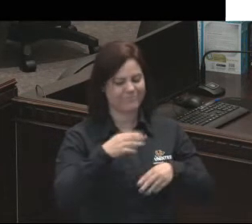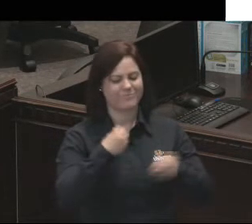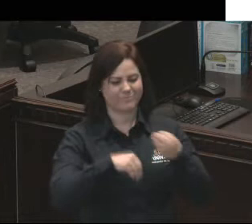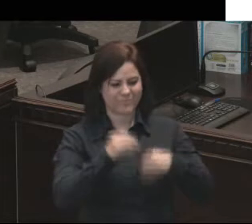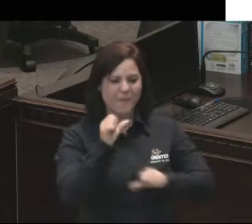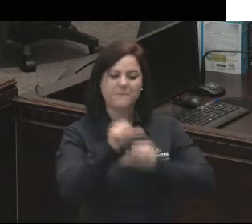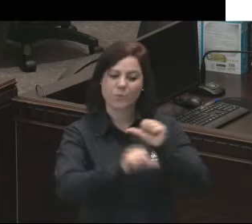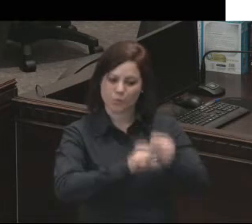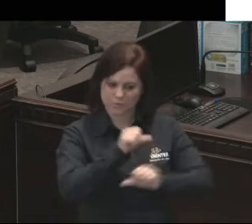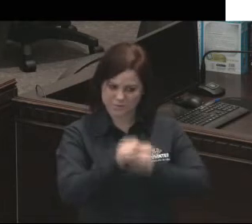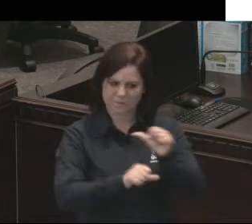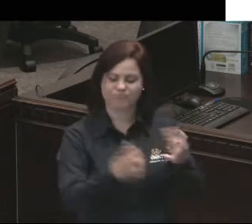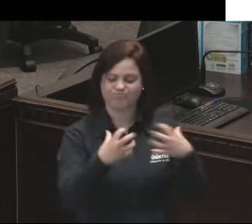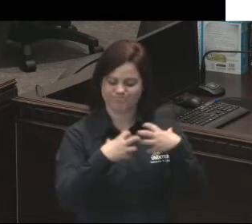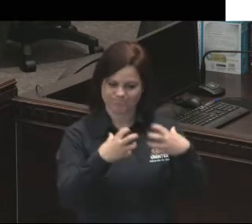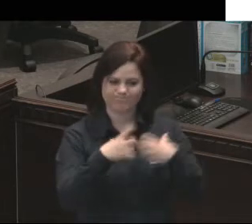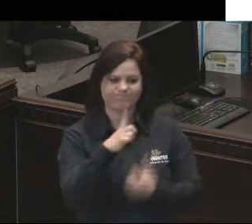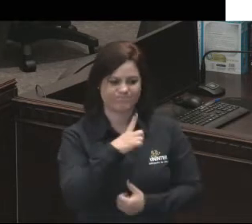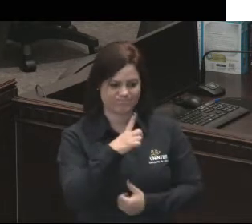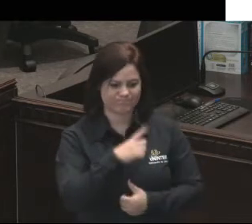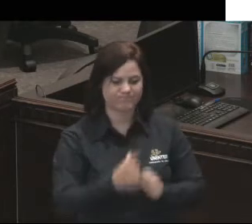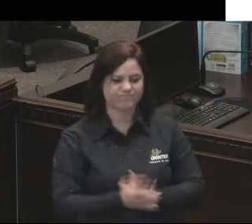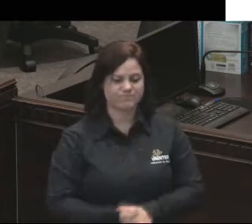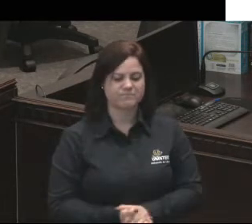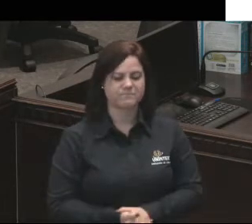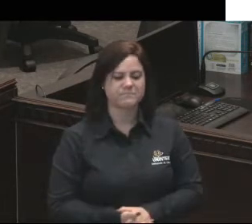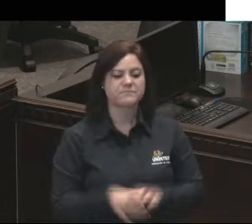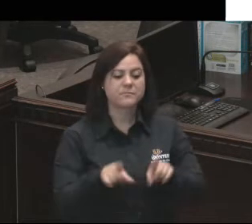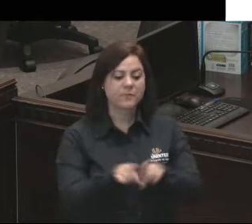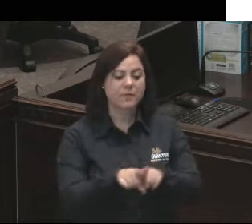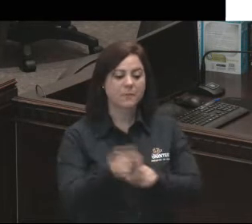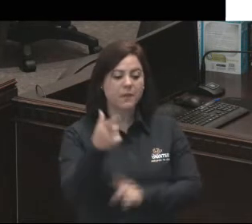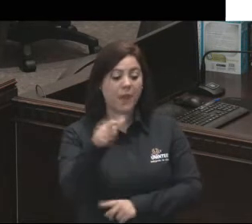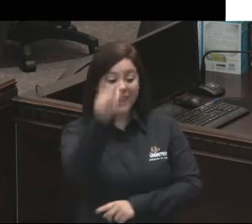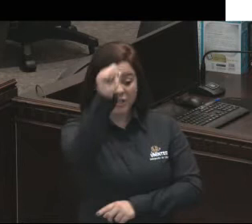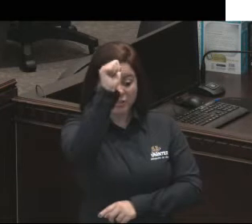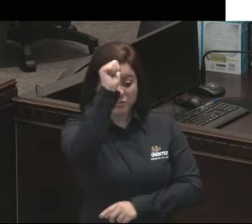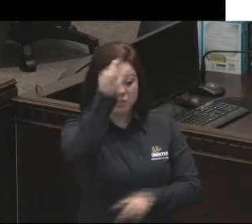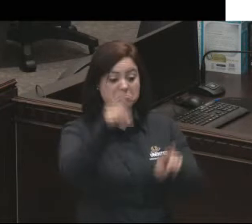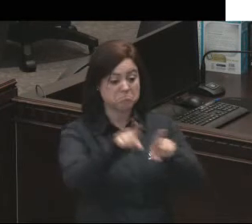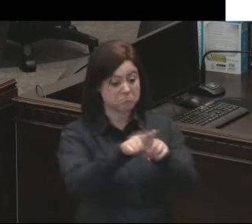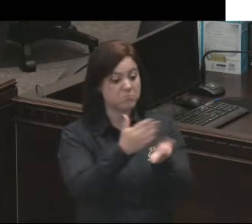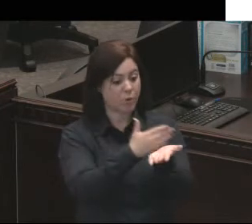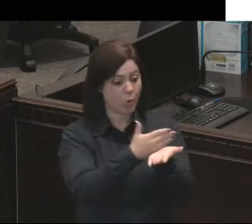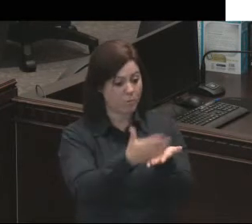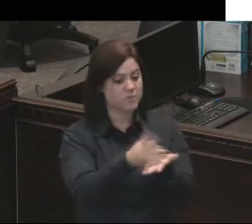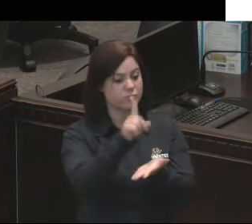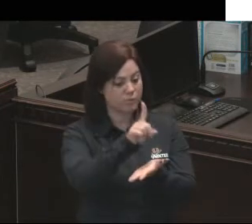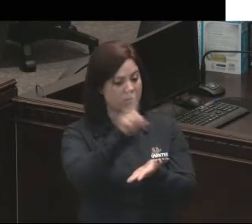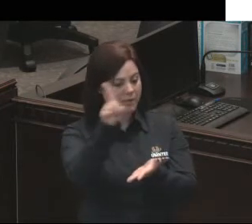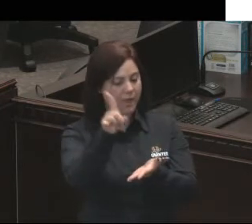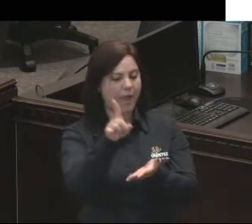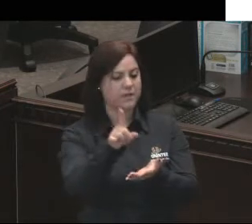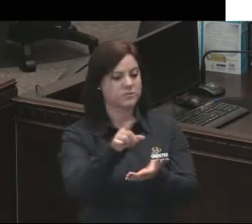A Índia também sofre, né, com o uso do endosulfano, tem uma campanha bastante grande lá, porque também causa muito